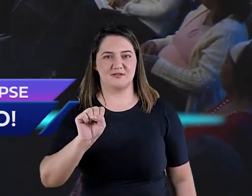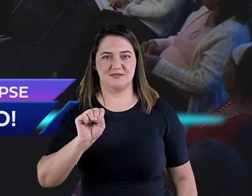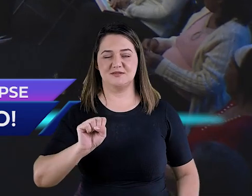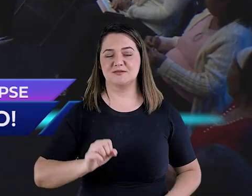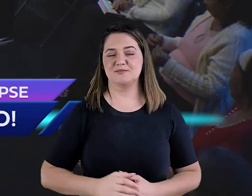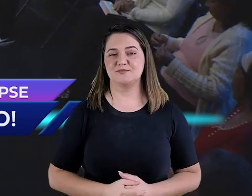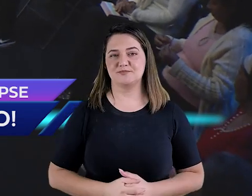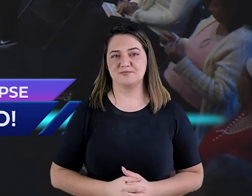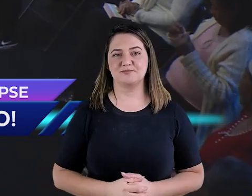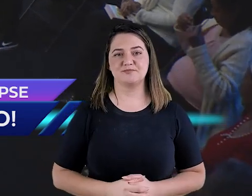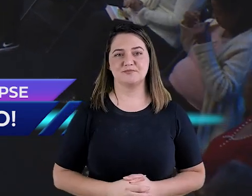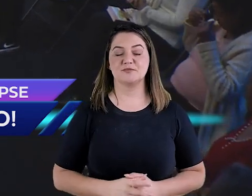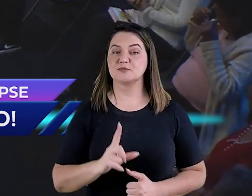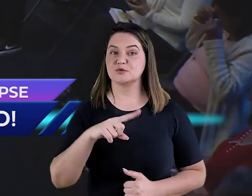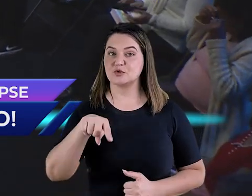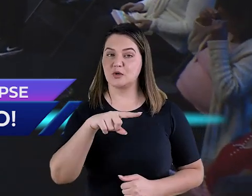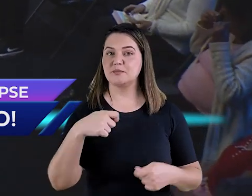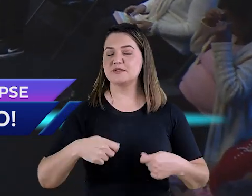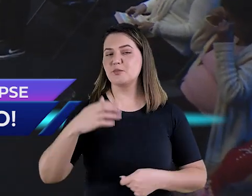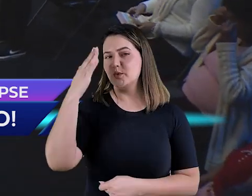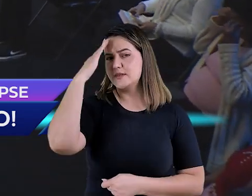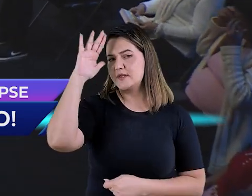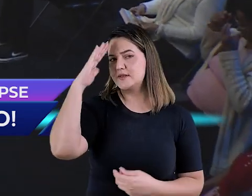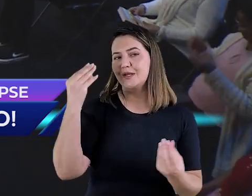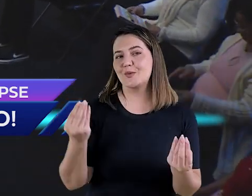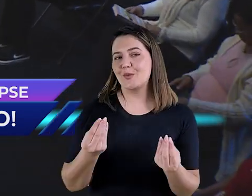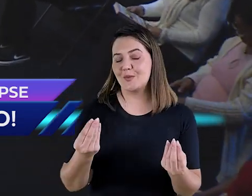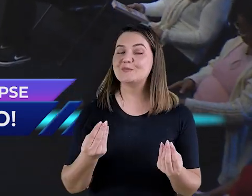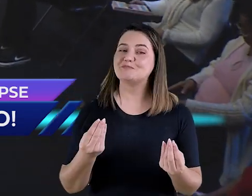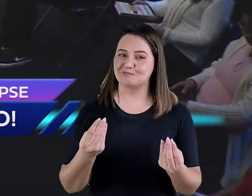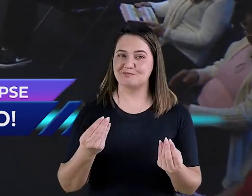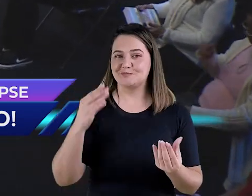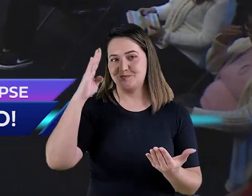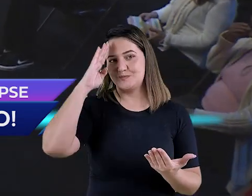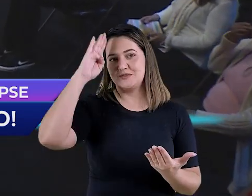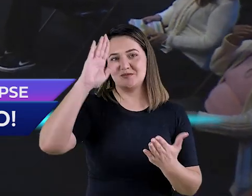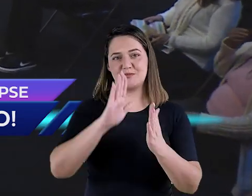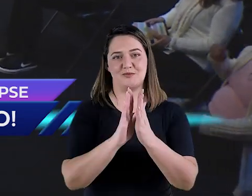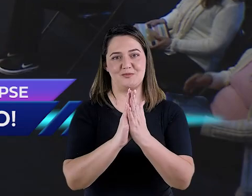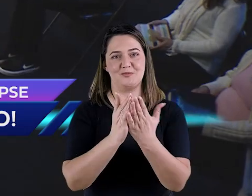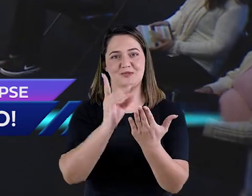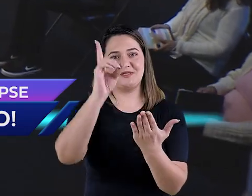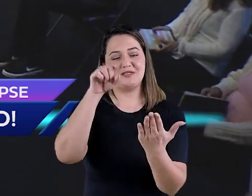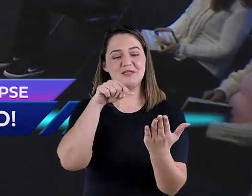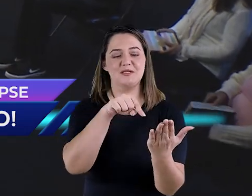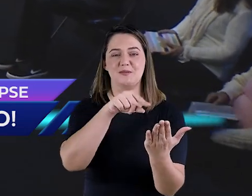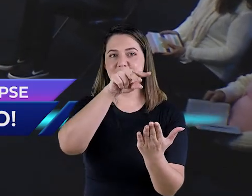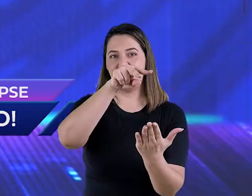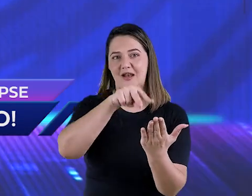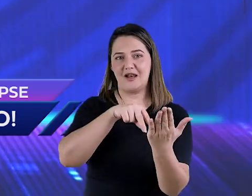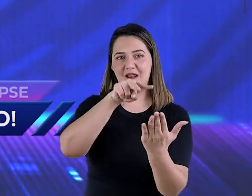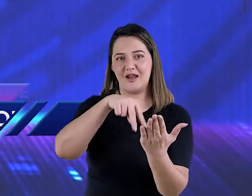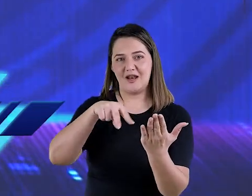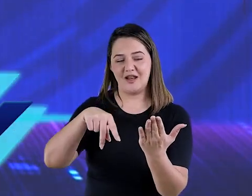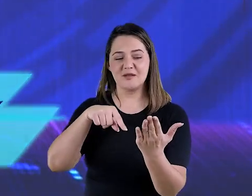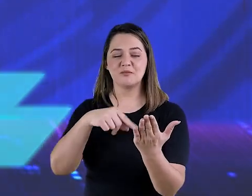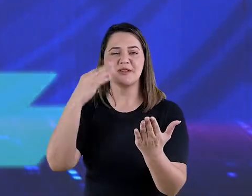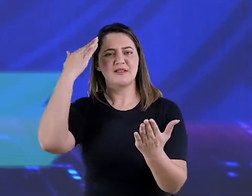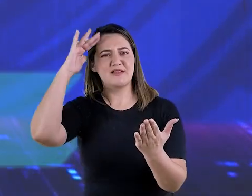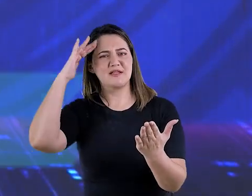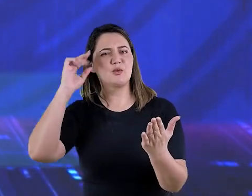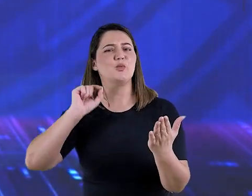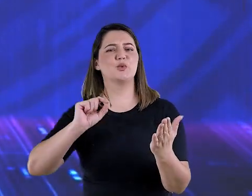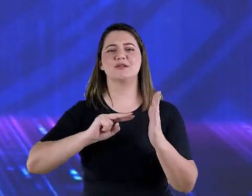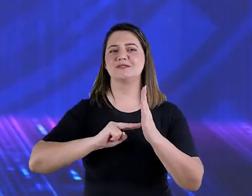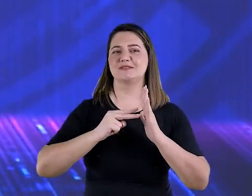na palavra. Nós precisamos ir à Bíblia para entender o que Deus tem a nos dizer hoje sobre o tema